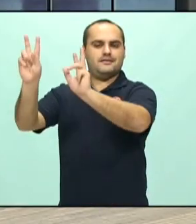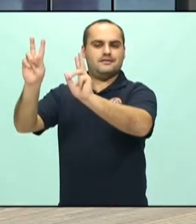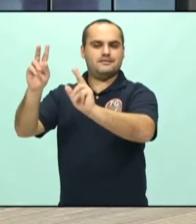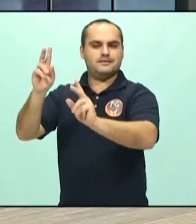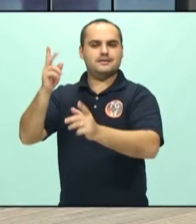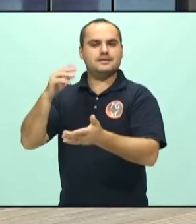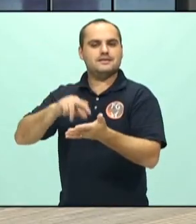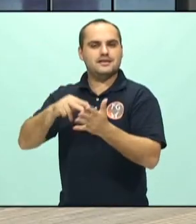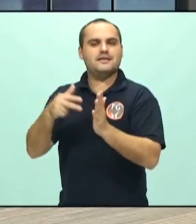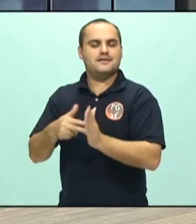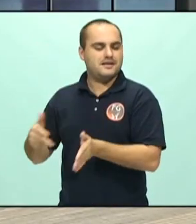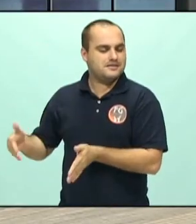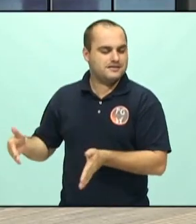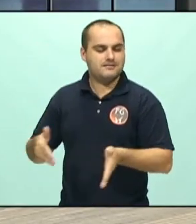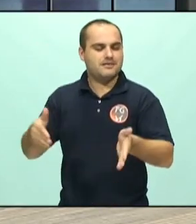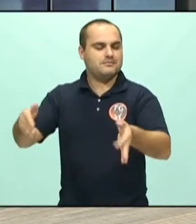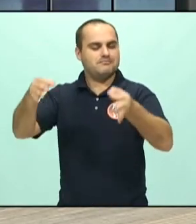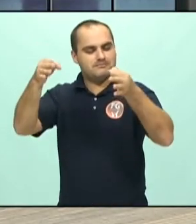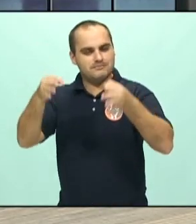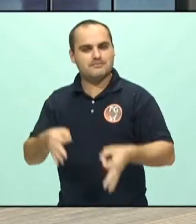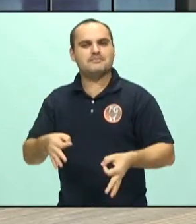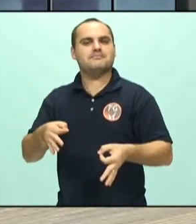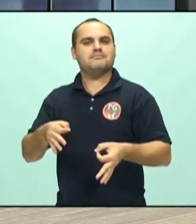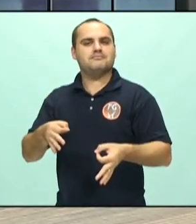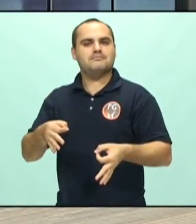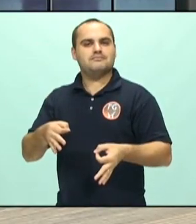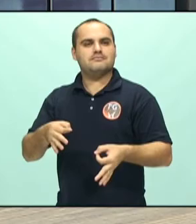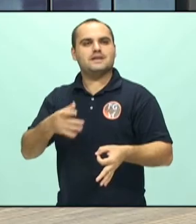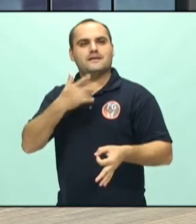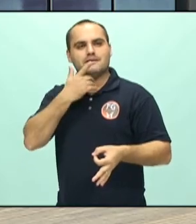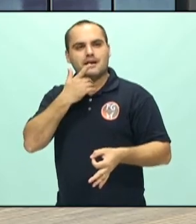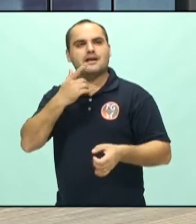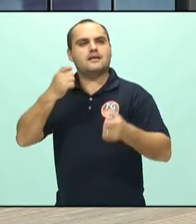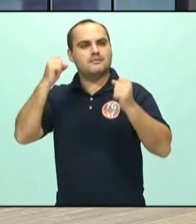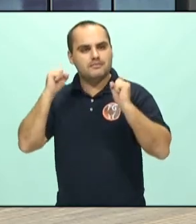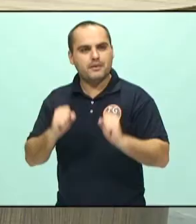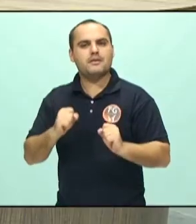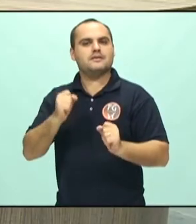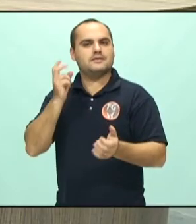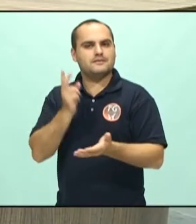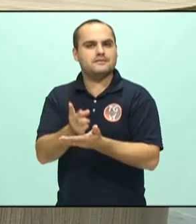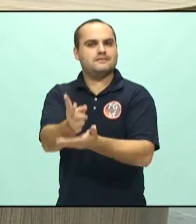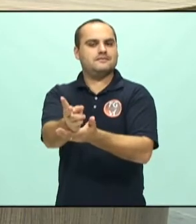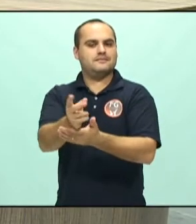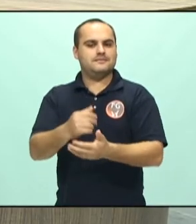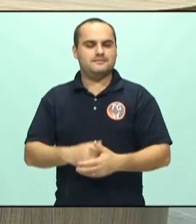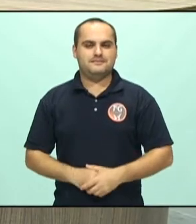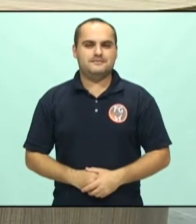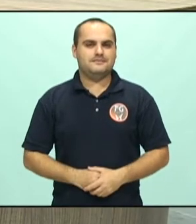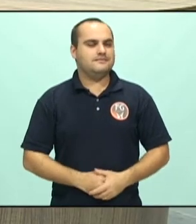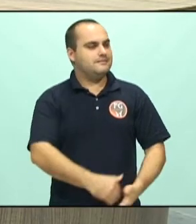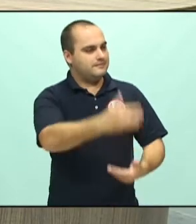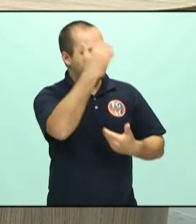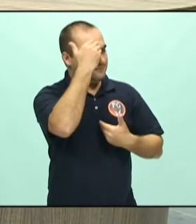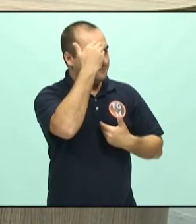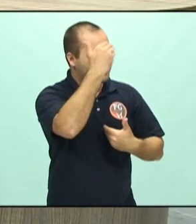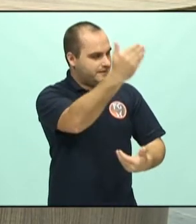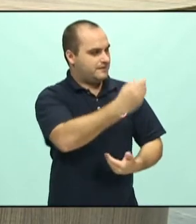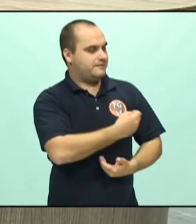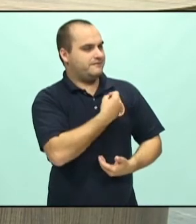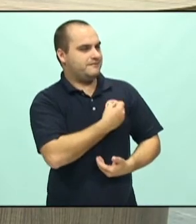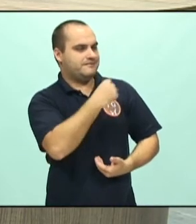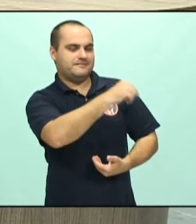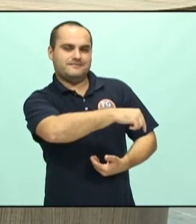caminho certo. É o que te mostra que deve continuar fazendo e fazendo bem feito. Obrigado pela participação aqui no